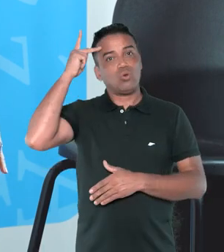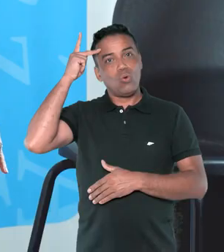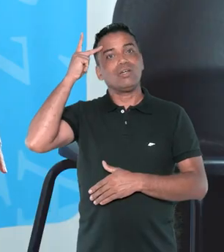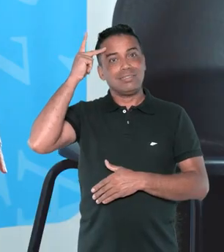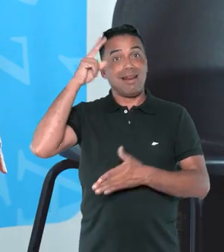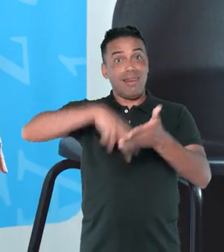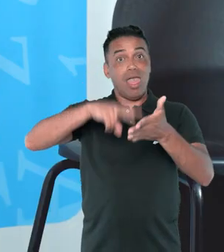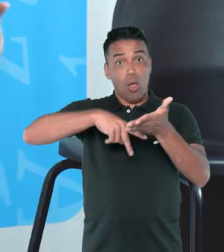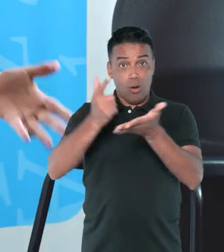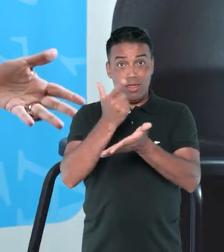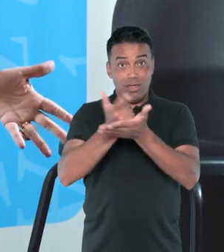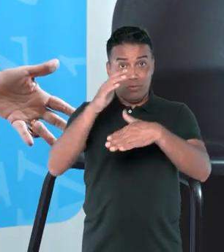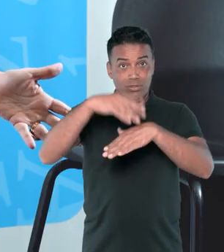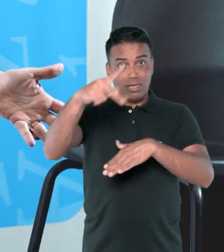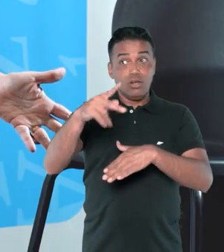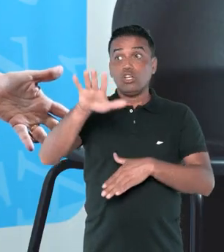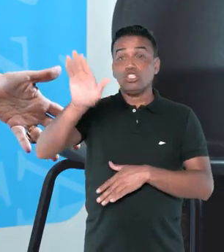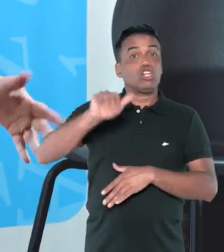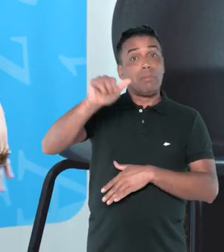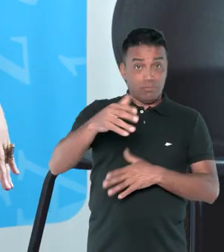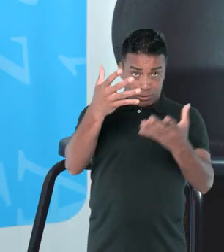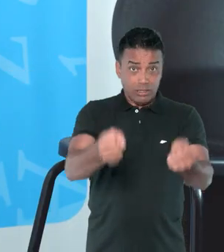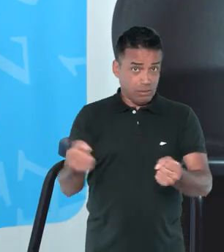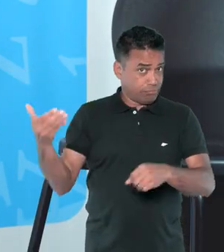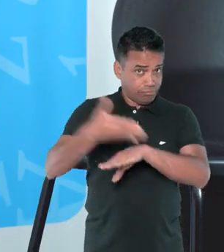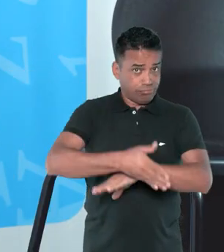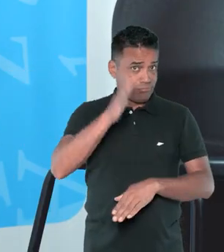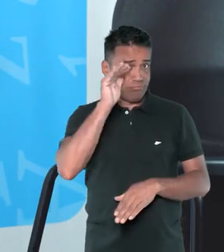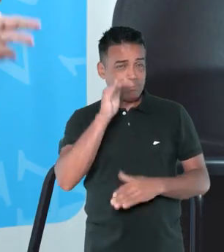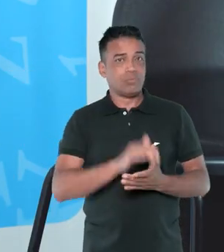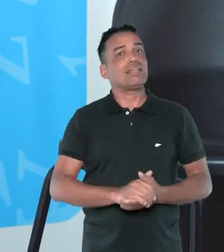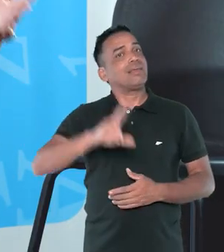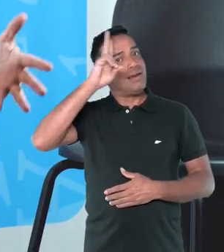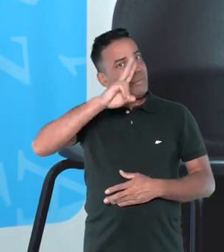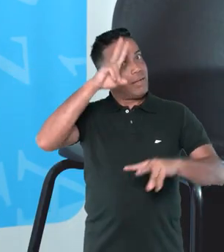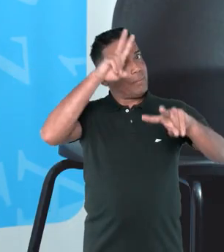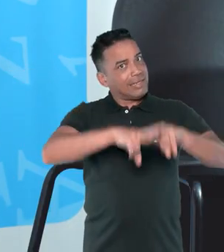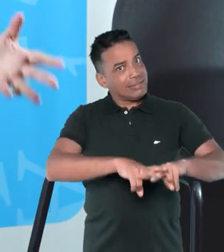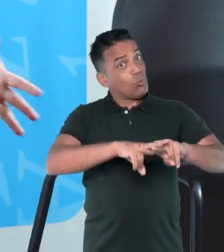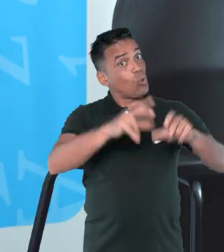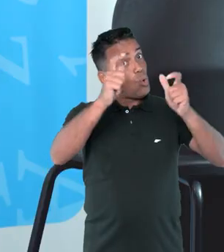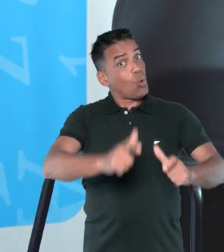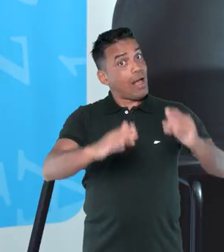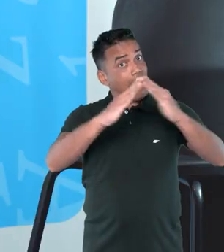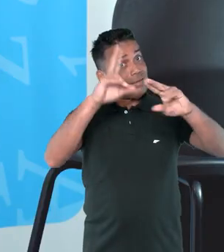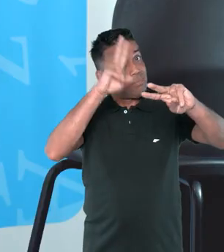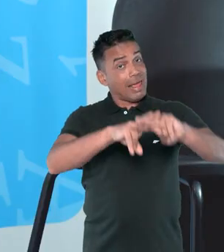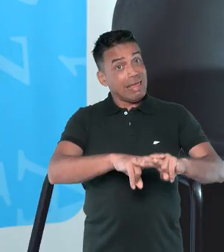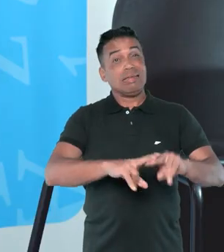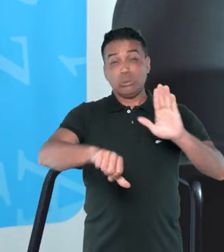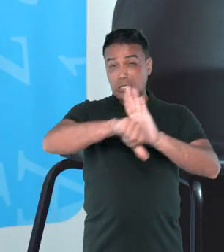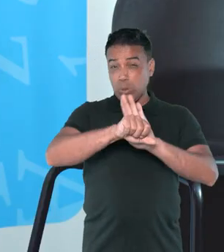lá. E eu quero saber se você topa ir. E lembrando que é um presídio de segurança máxima, são crimes hediondos. Não,